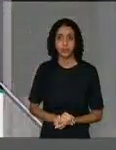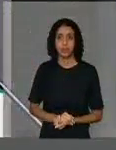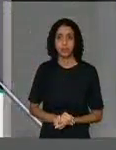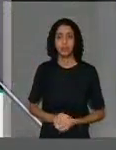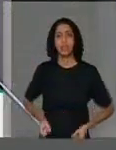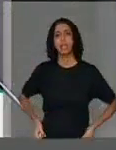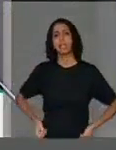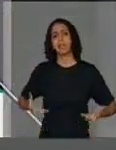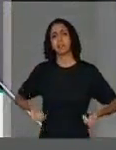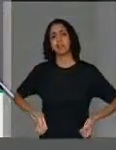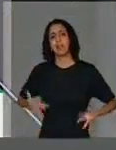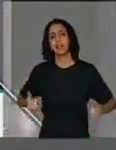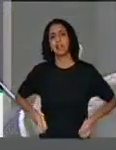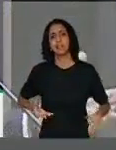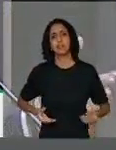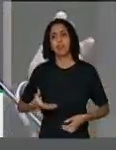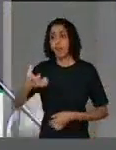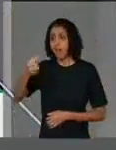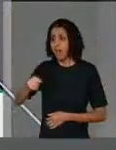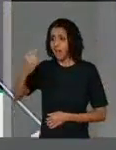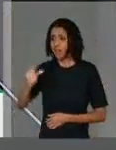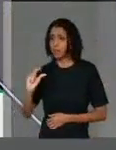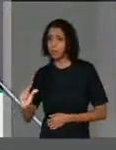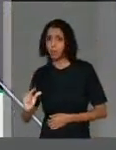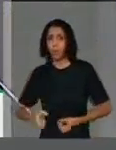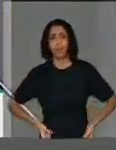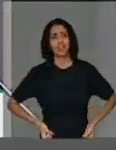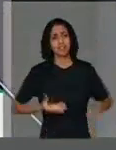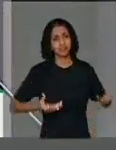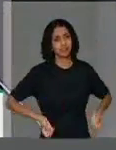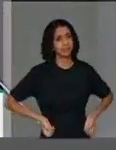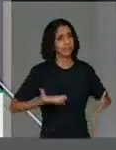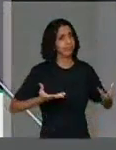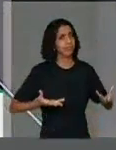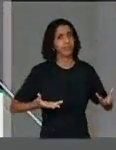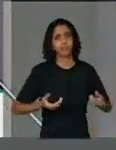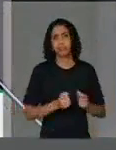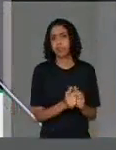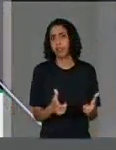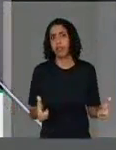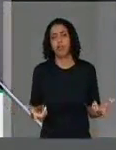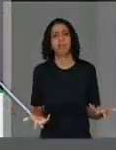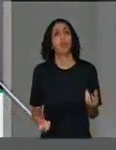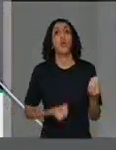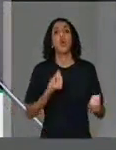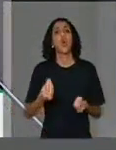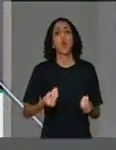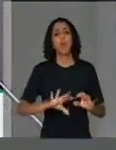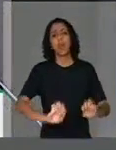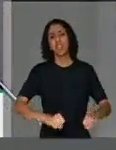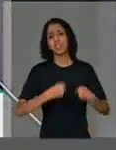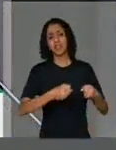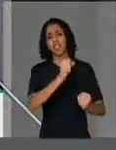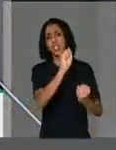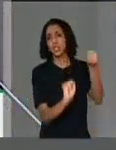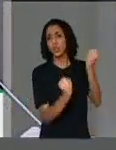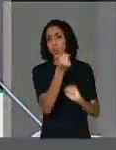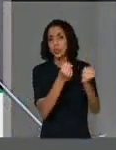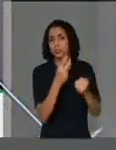do que se arrecada. Portanto, não há qualquer argumento razoável para se defender essa indústria que deveria ser